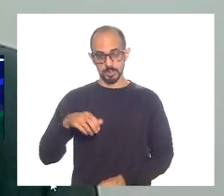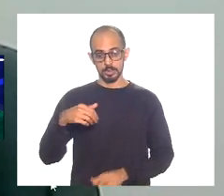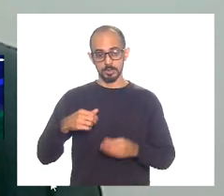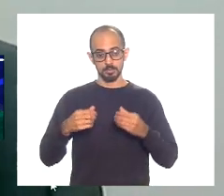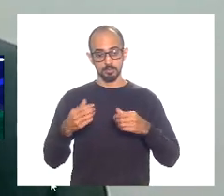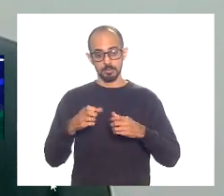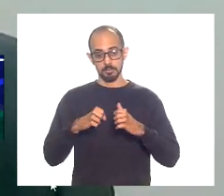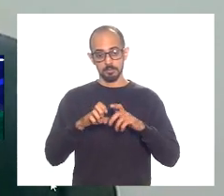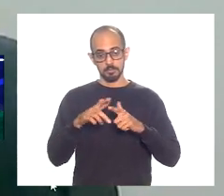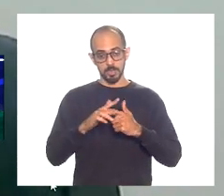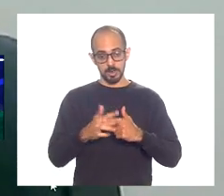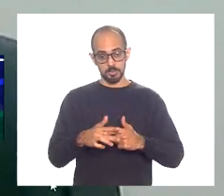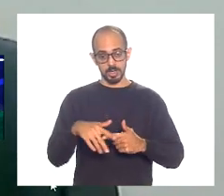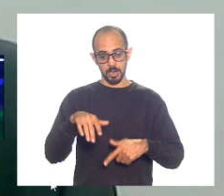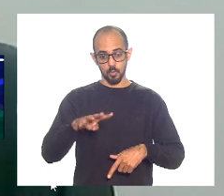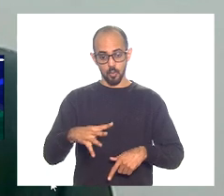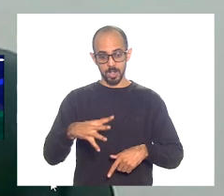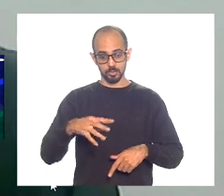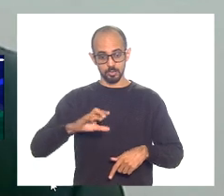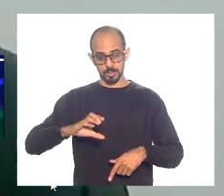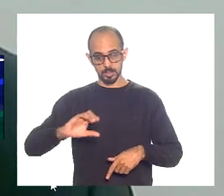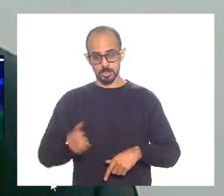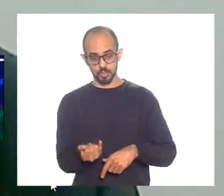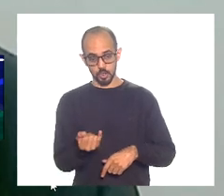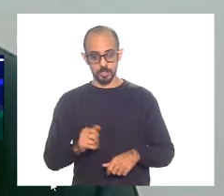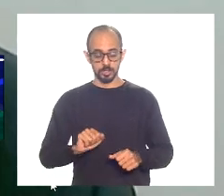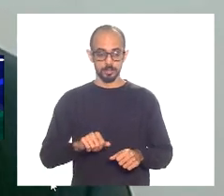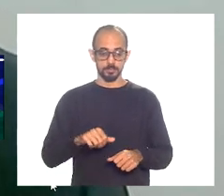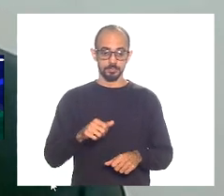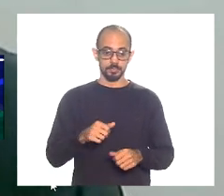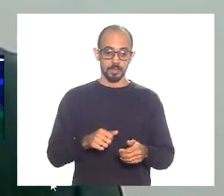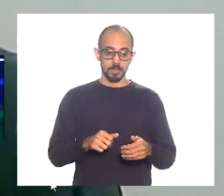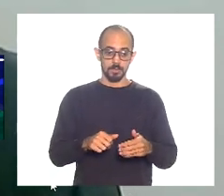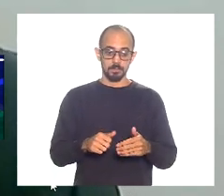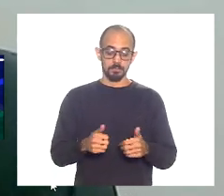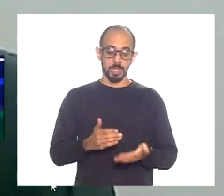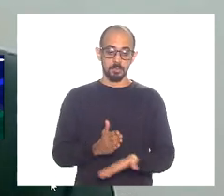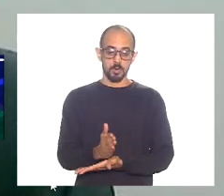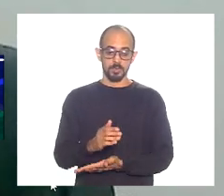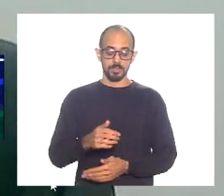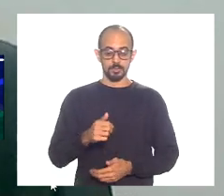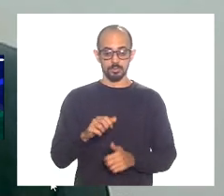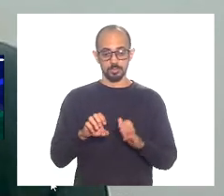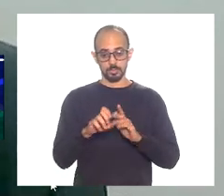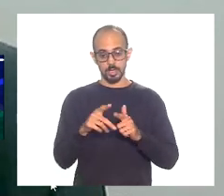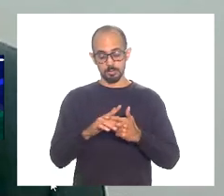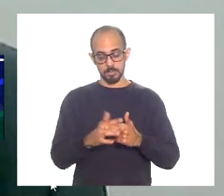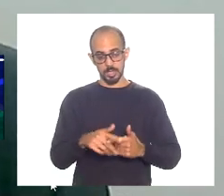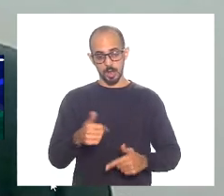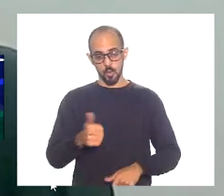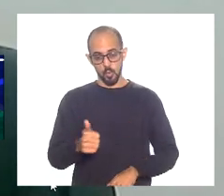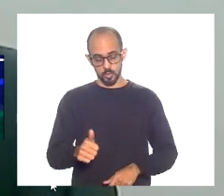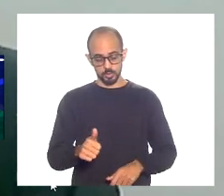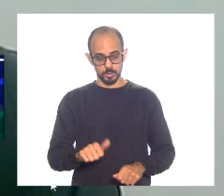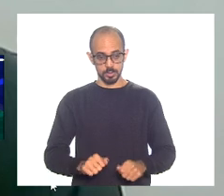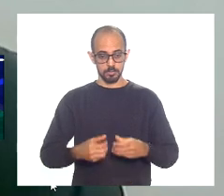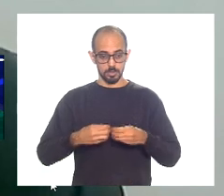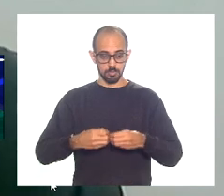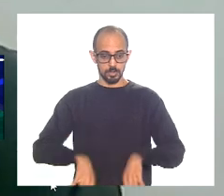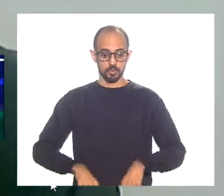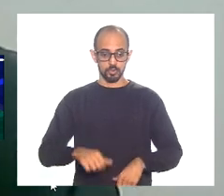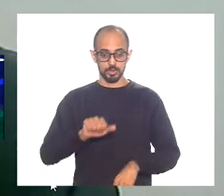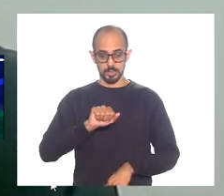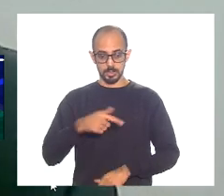CCJ. Pela prejudicabilidade da emenda 16, pela aprovação da emenda 11. Pela prejudicabilidade da emenda 17,